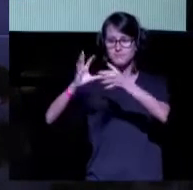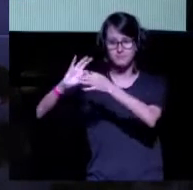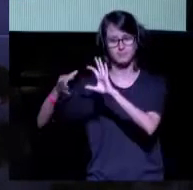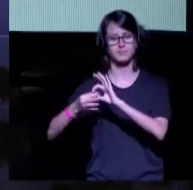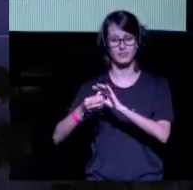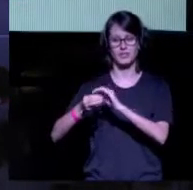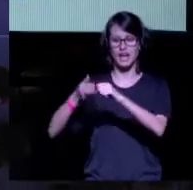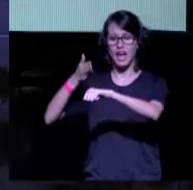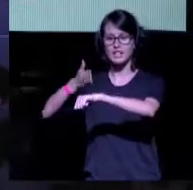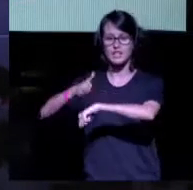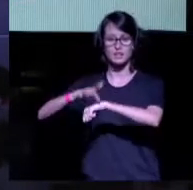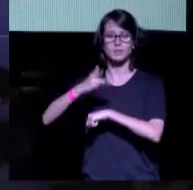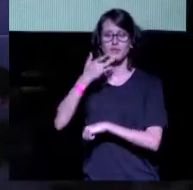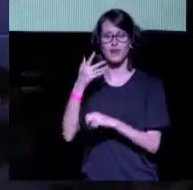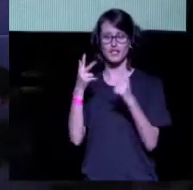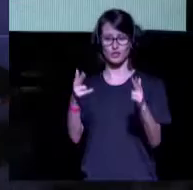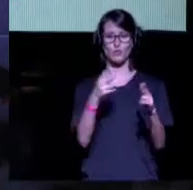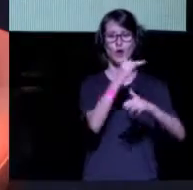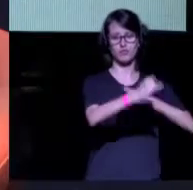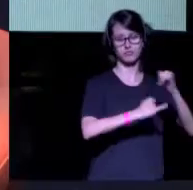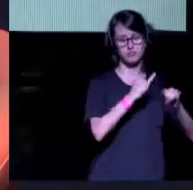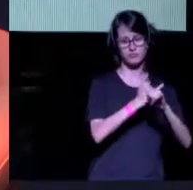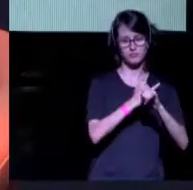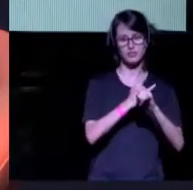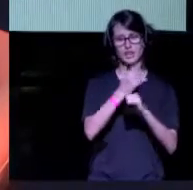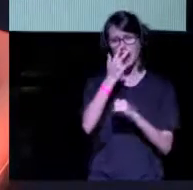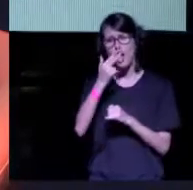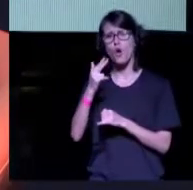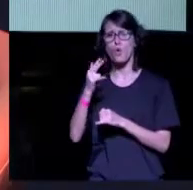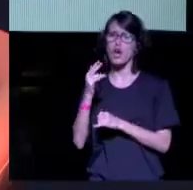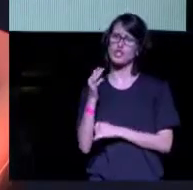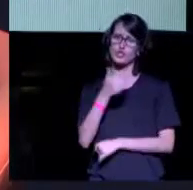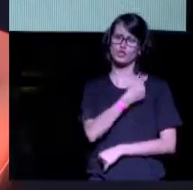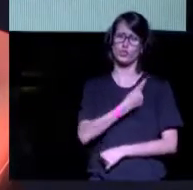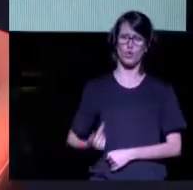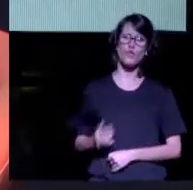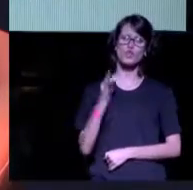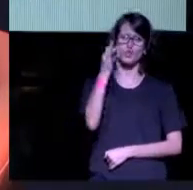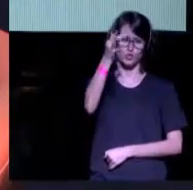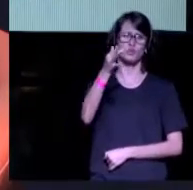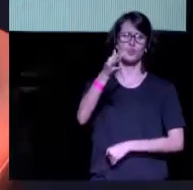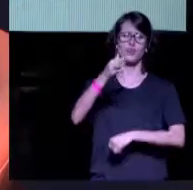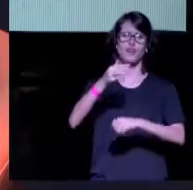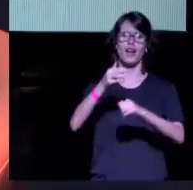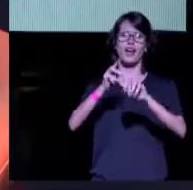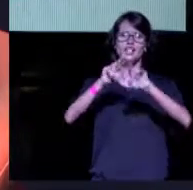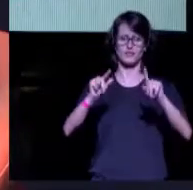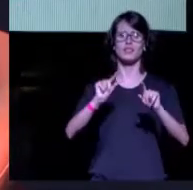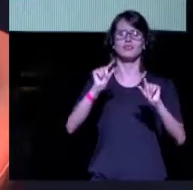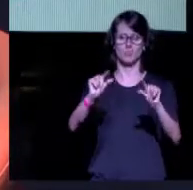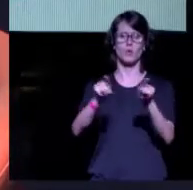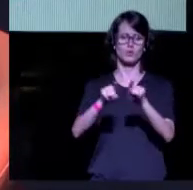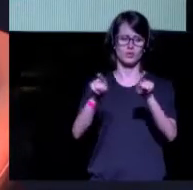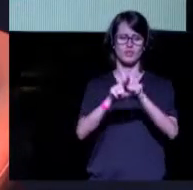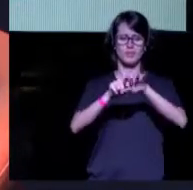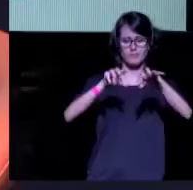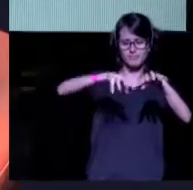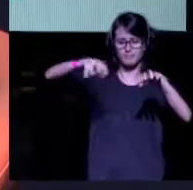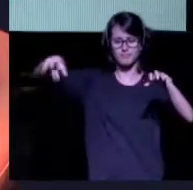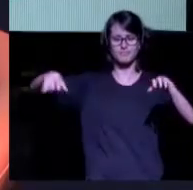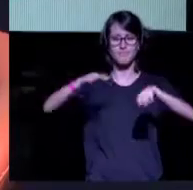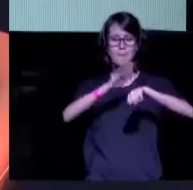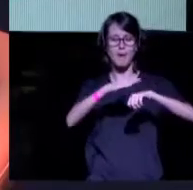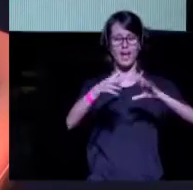também serão mais descentralizados eles serão é é estados parceiros e deveres se engajar em conversas com pessoas